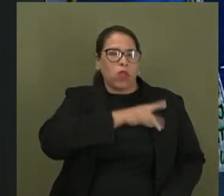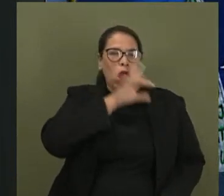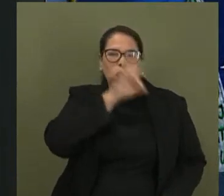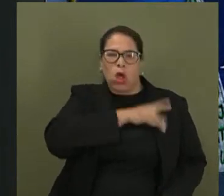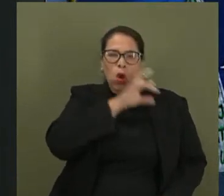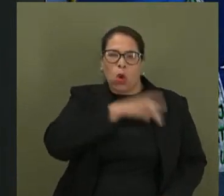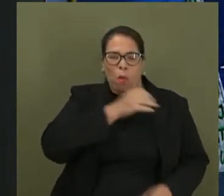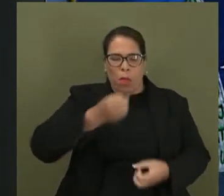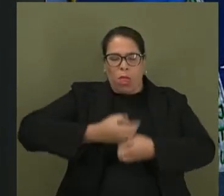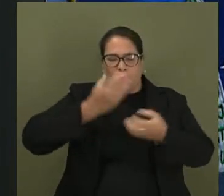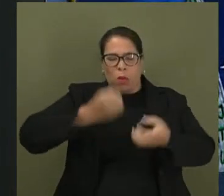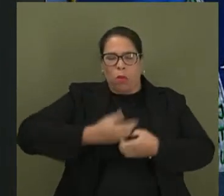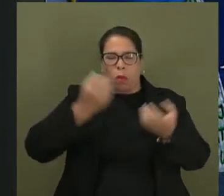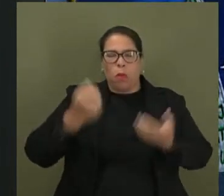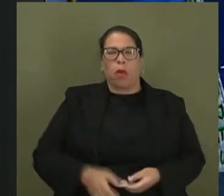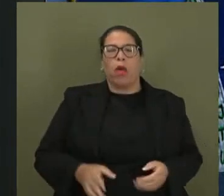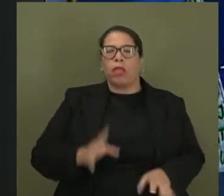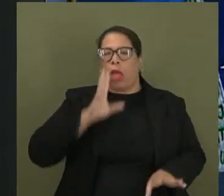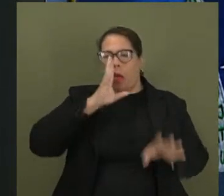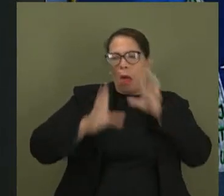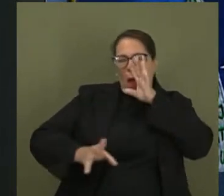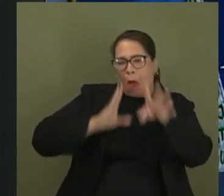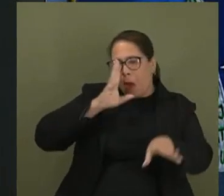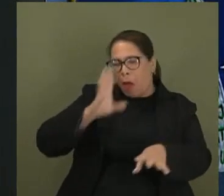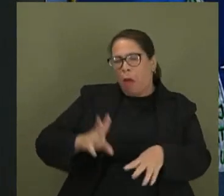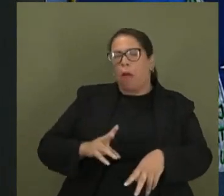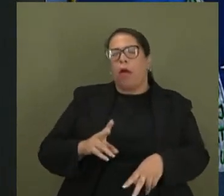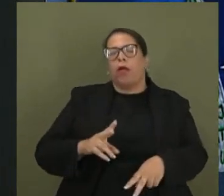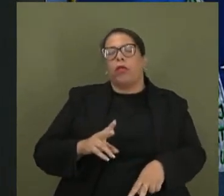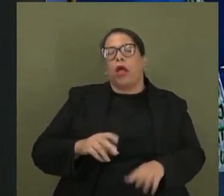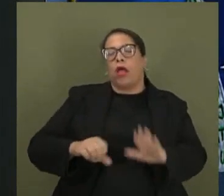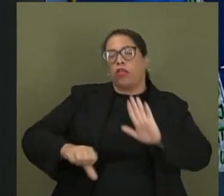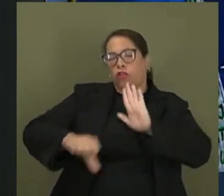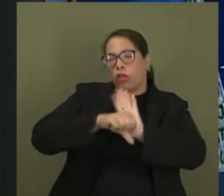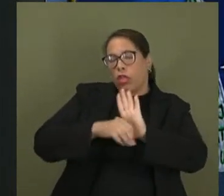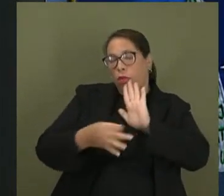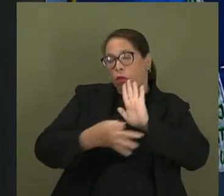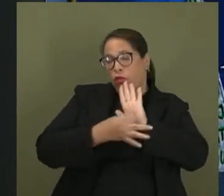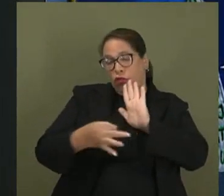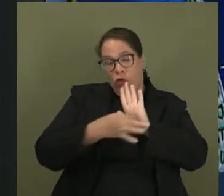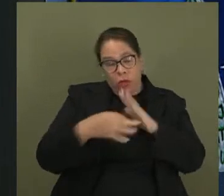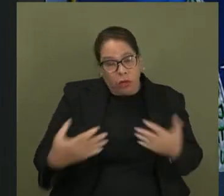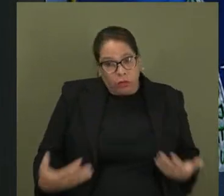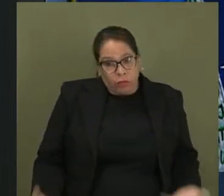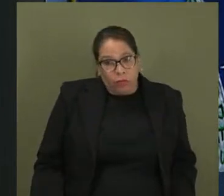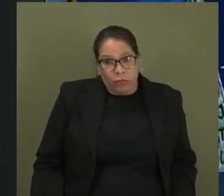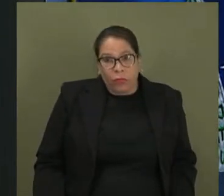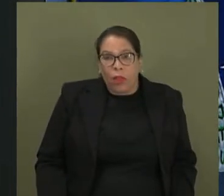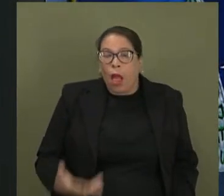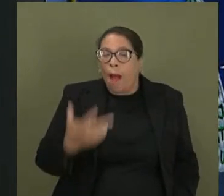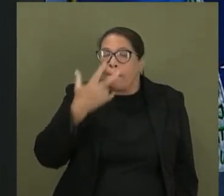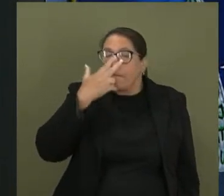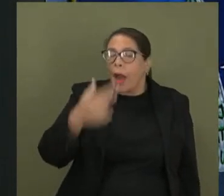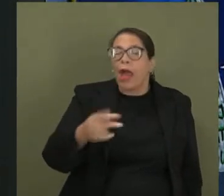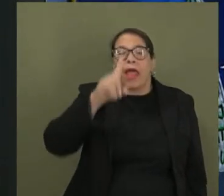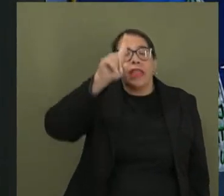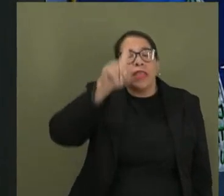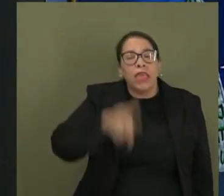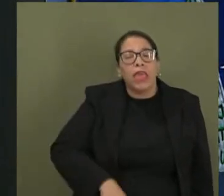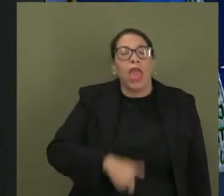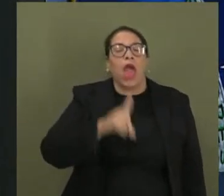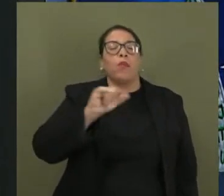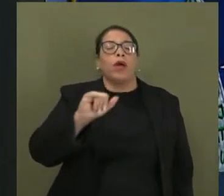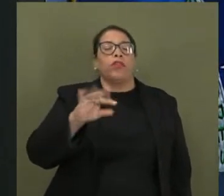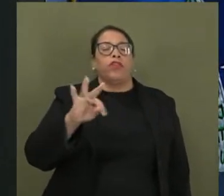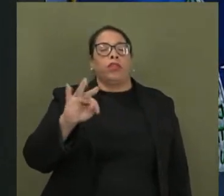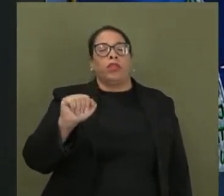manifestar e acusada de crime de opinião. Situação típica de uma ditadura. Sim,